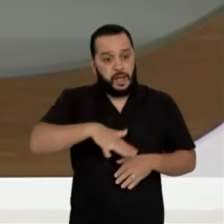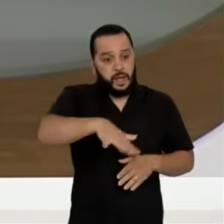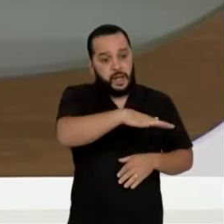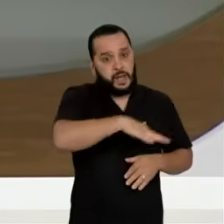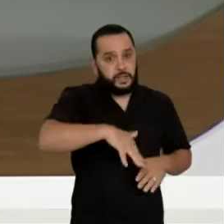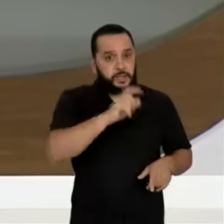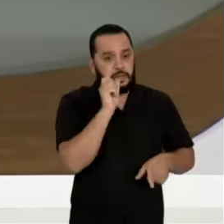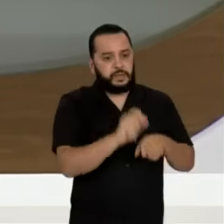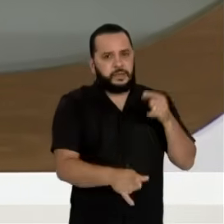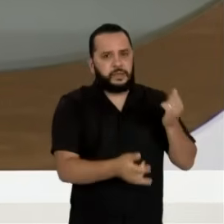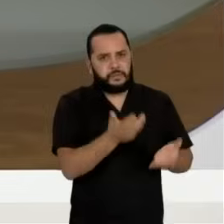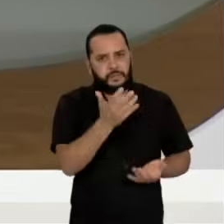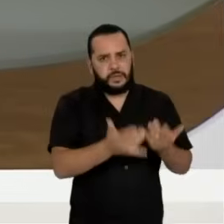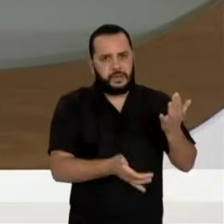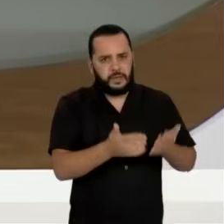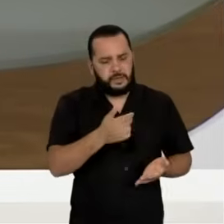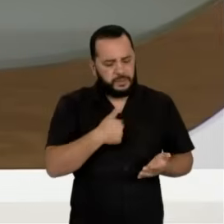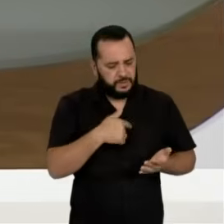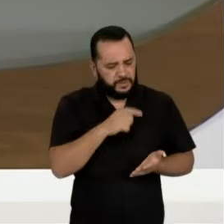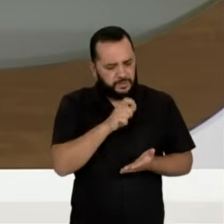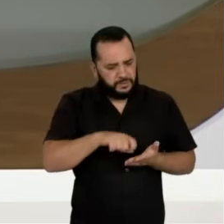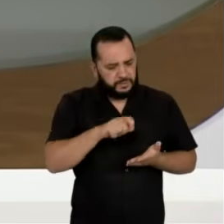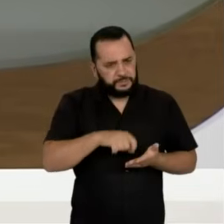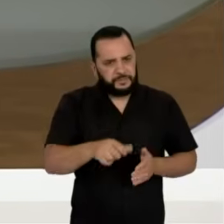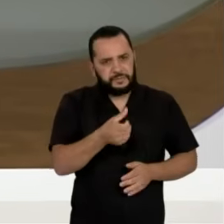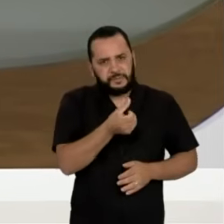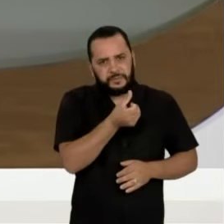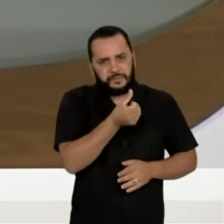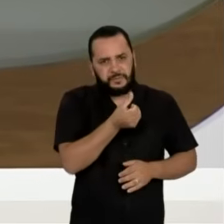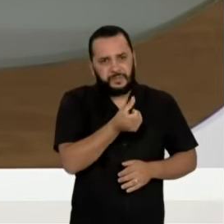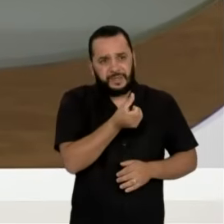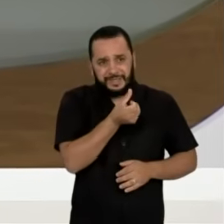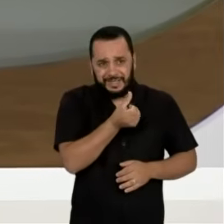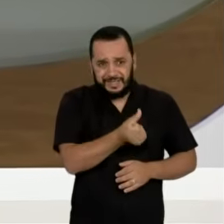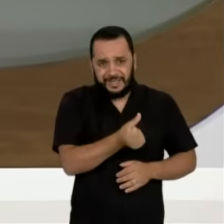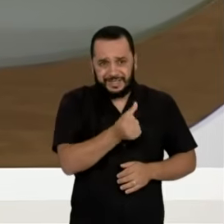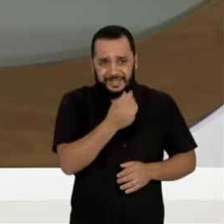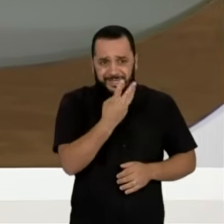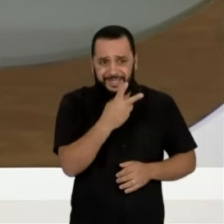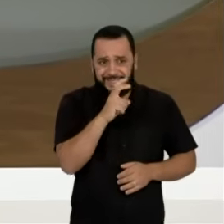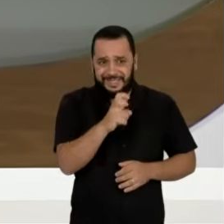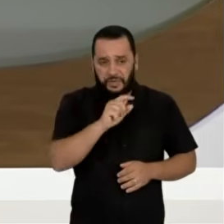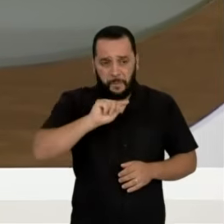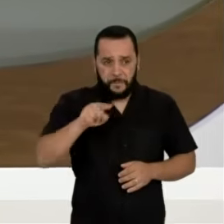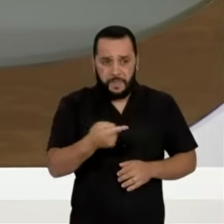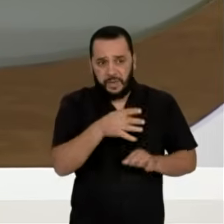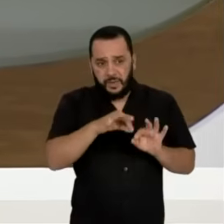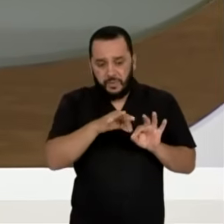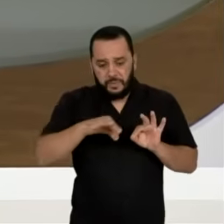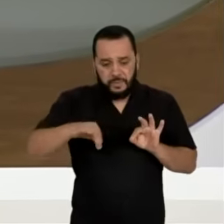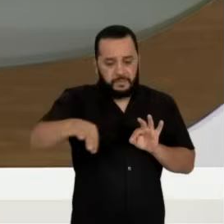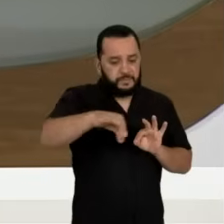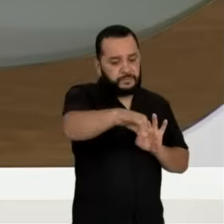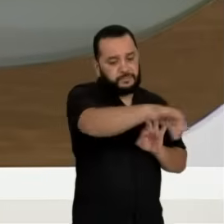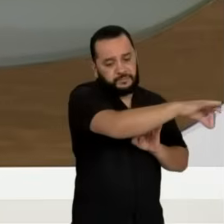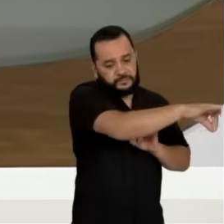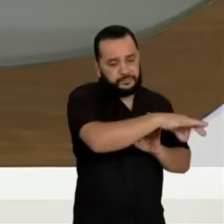que são, acho que eu anotei aqui, cerca de 635 mil metros